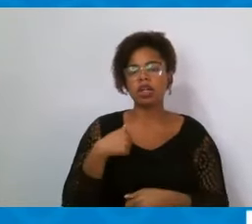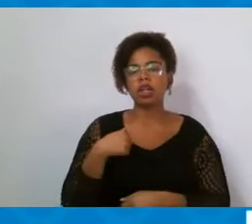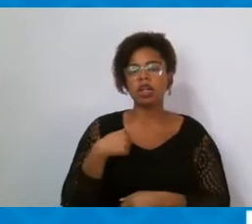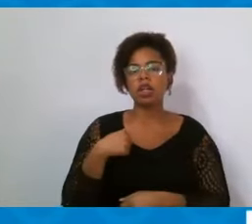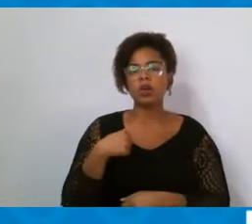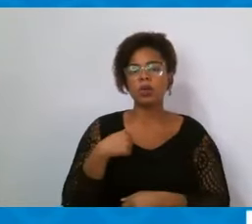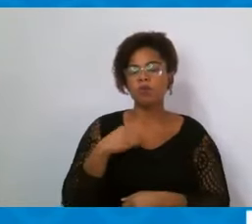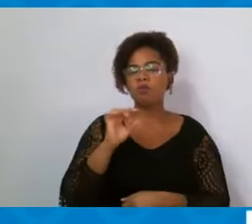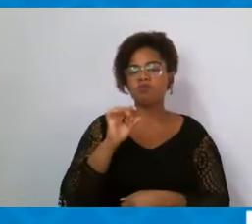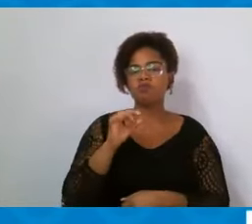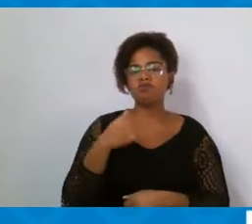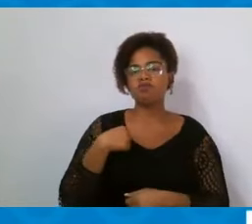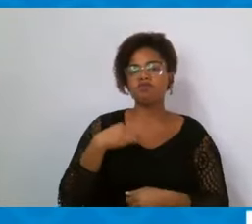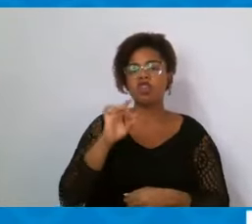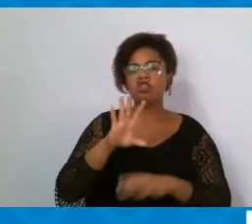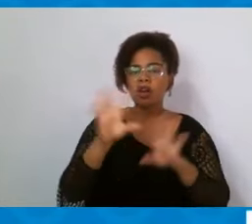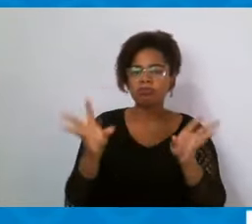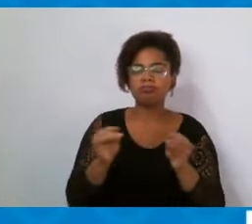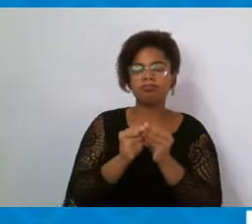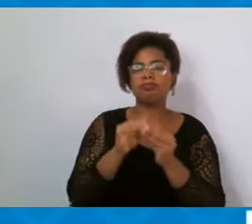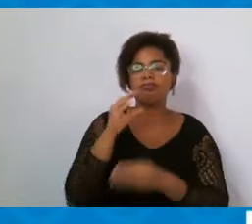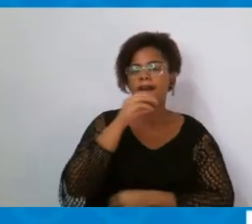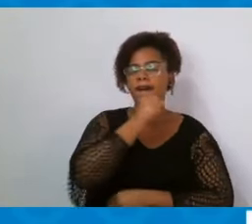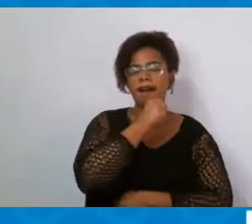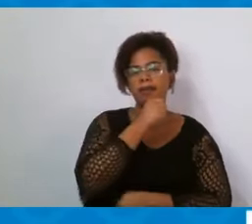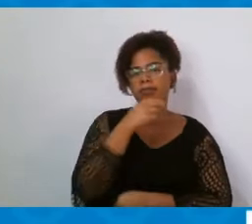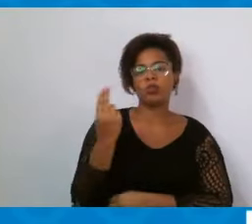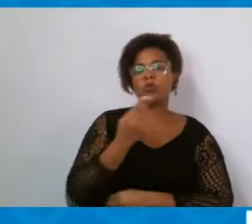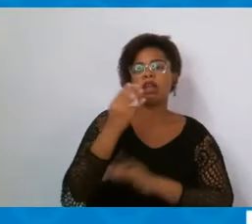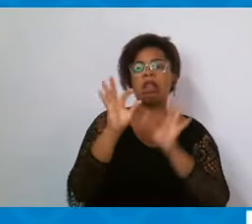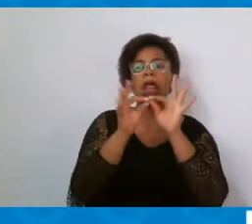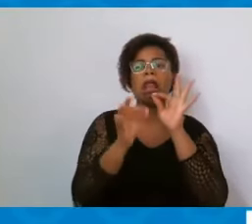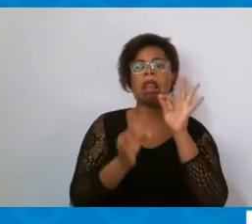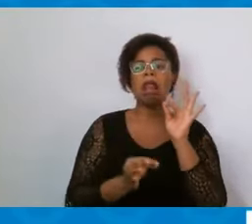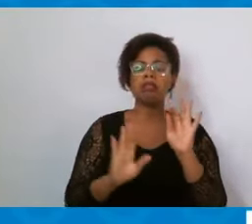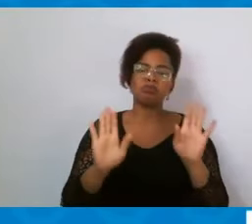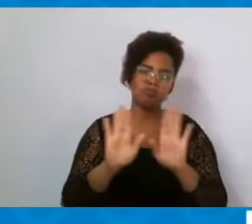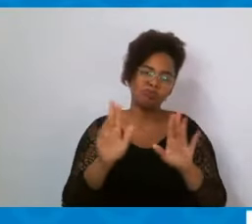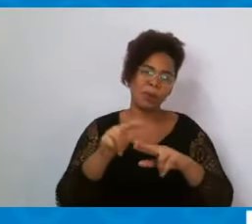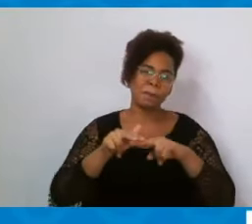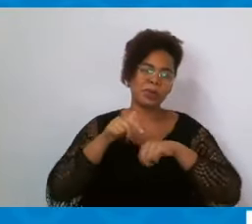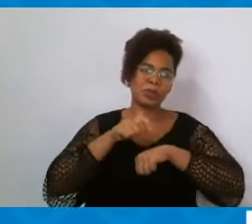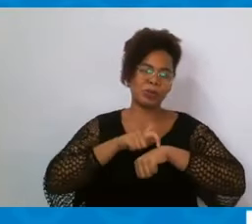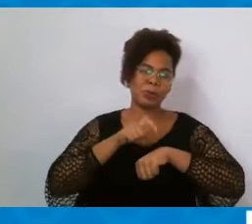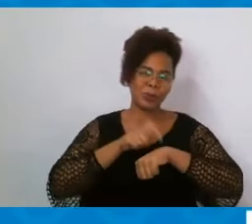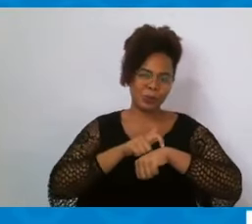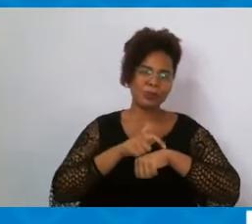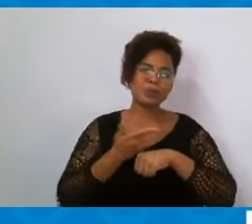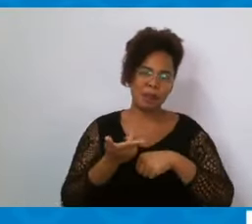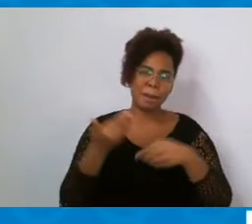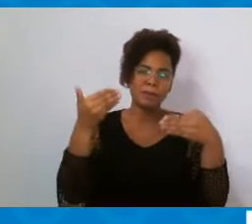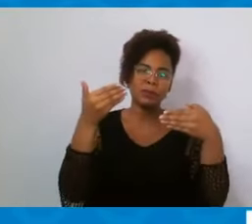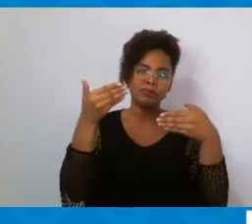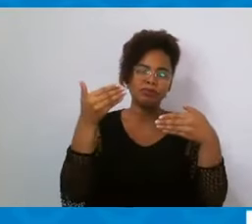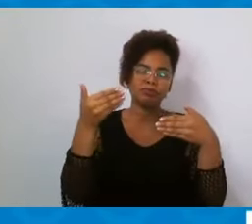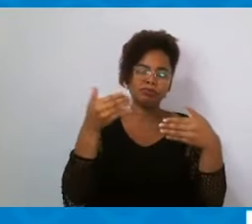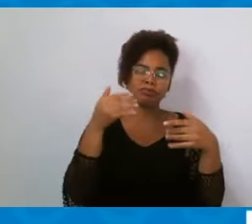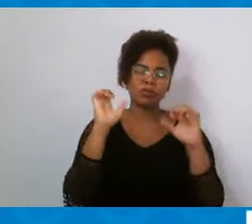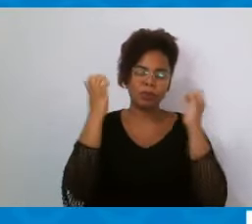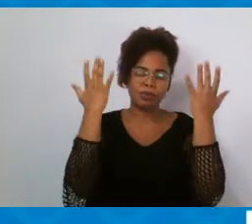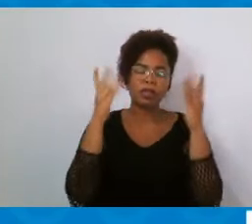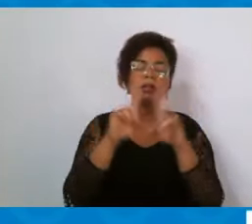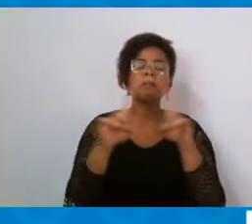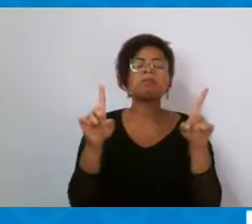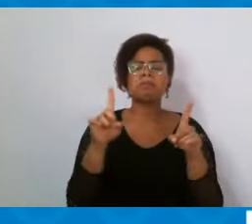só algumas highlights, só algumas pontuar só alguns dos aspectos mais importantes, mas lá você vai ter